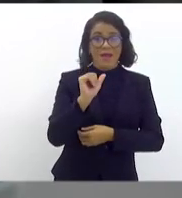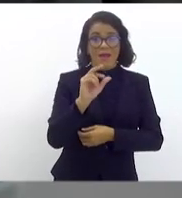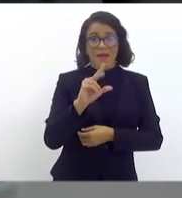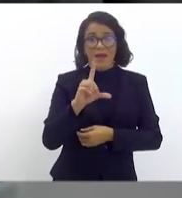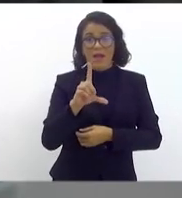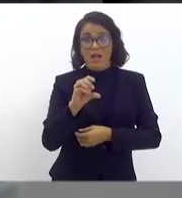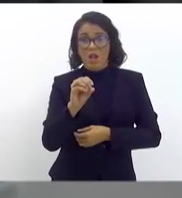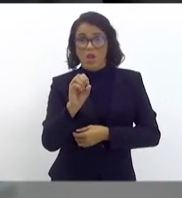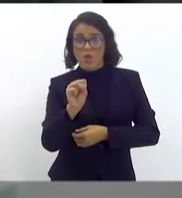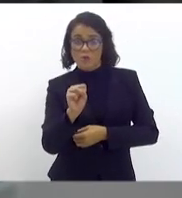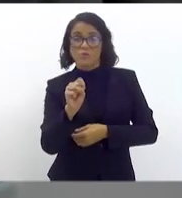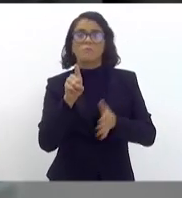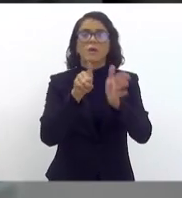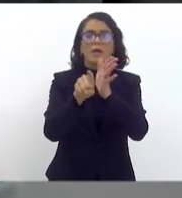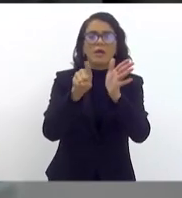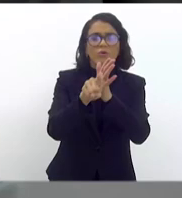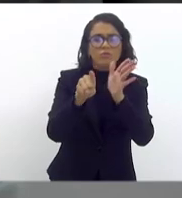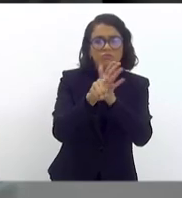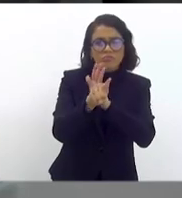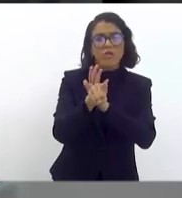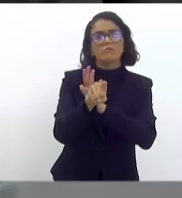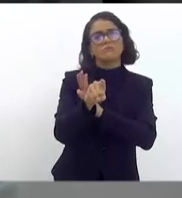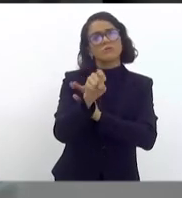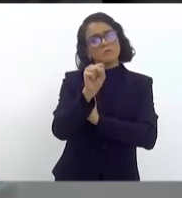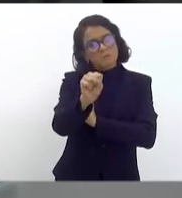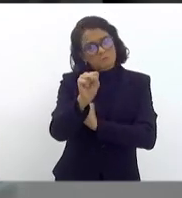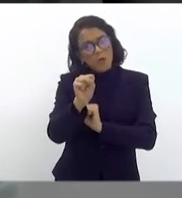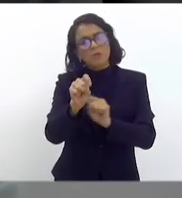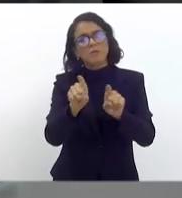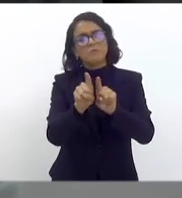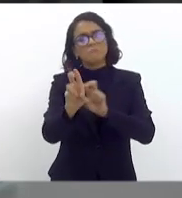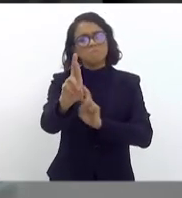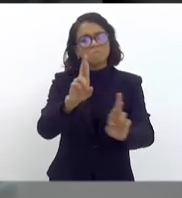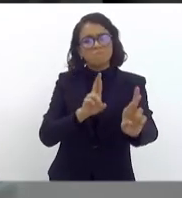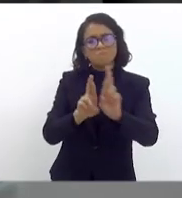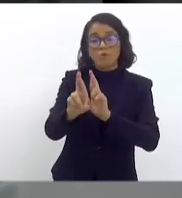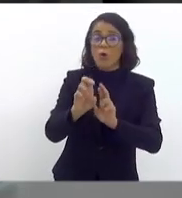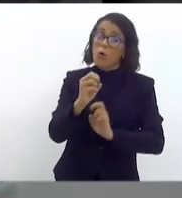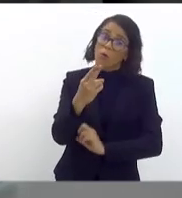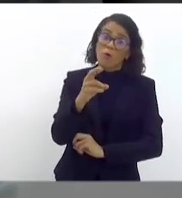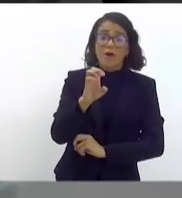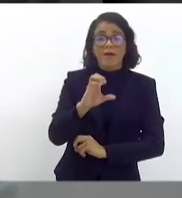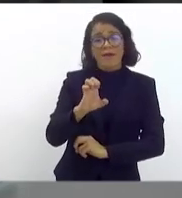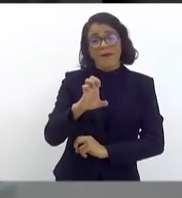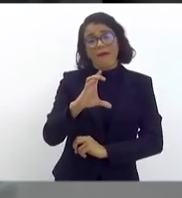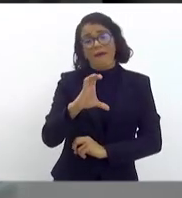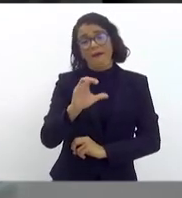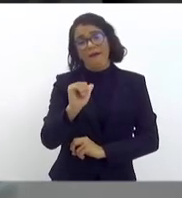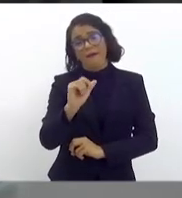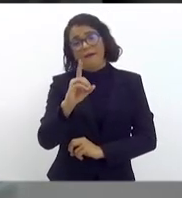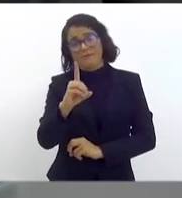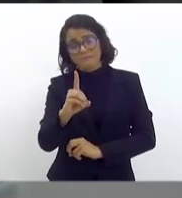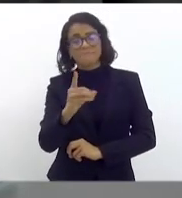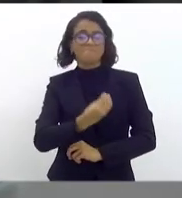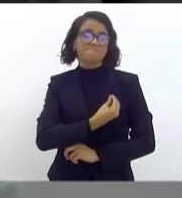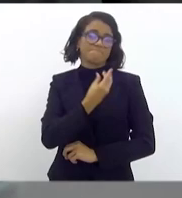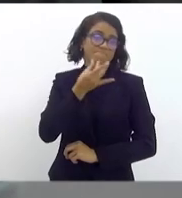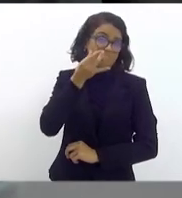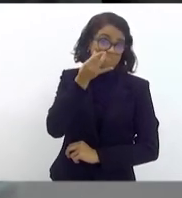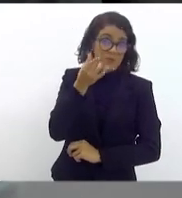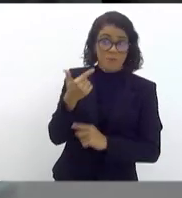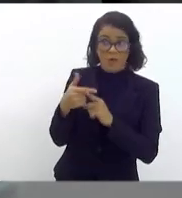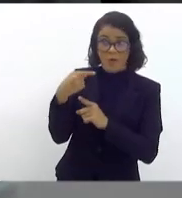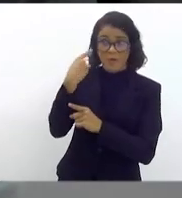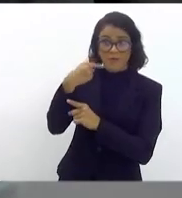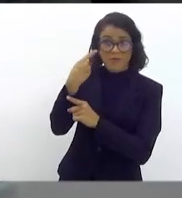aponta as suas perguntas, eventuais contradições quando o ECAD fizer o favor de estar presente, né? Porque o doutor sustenta